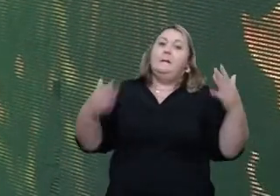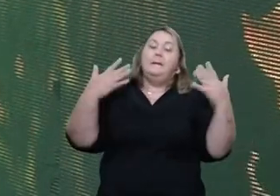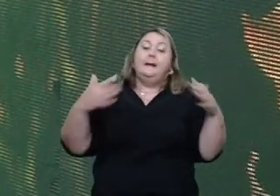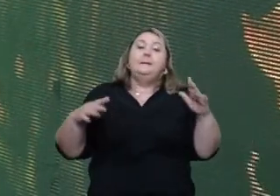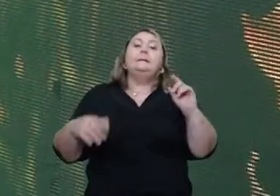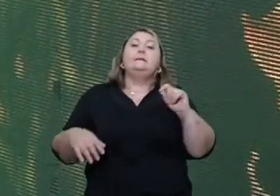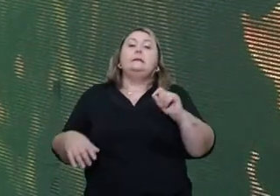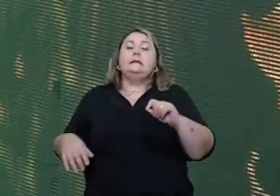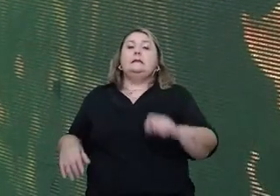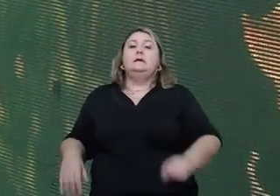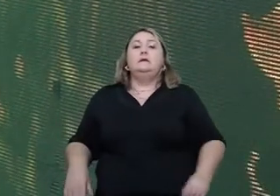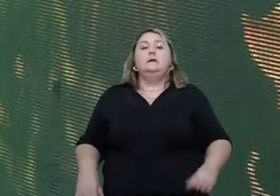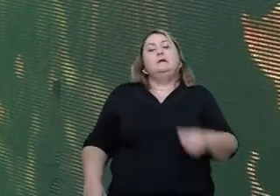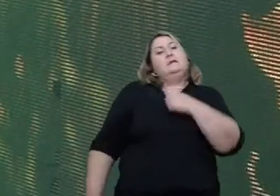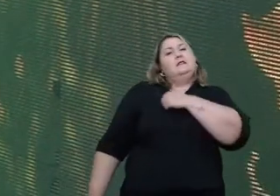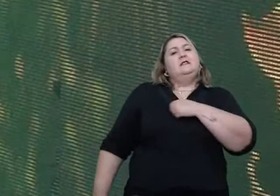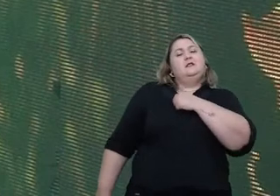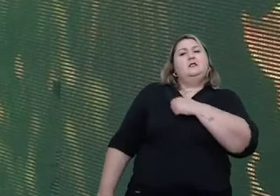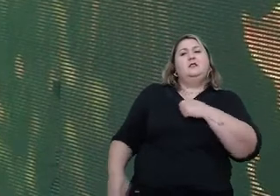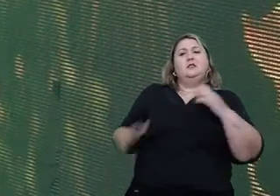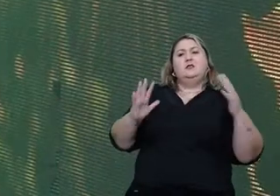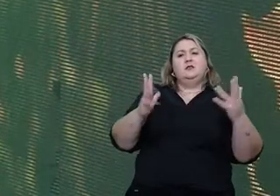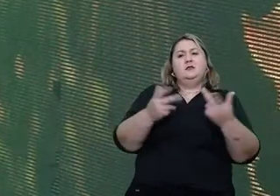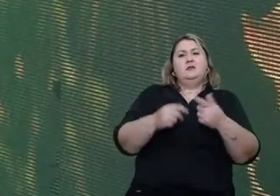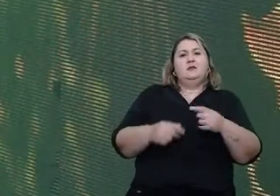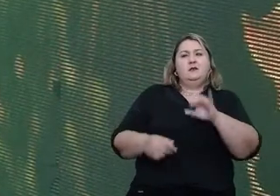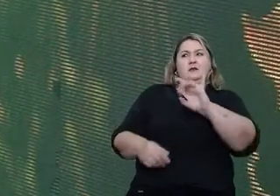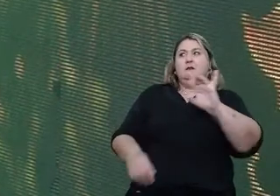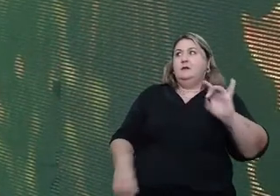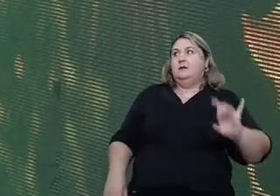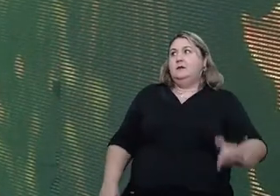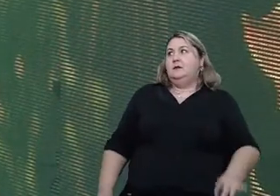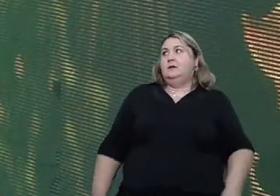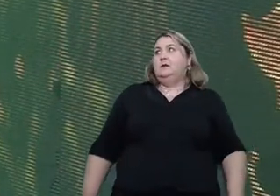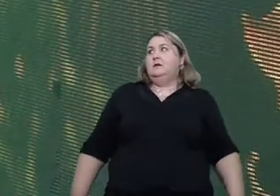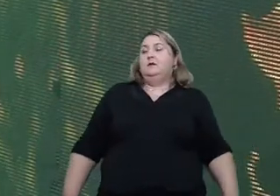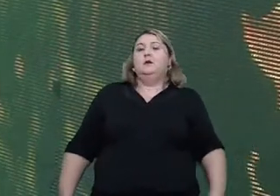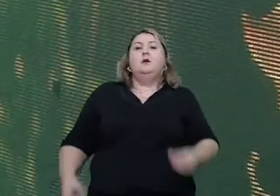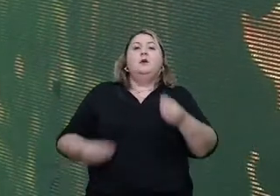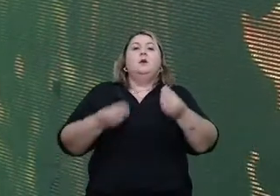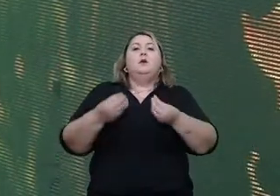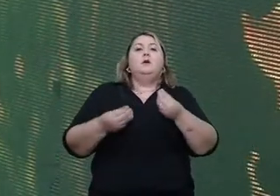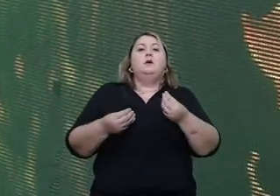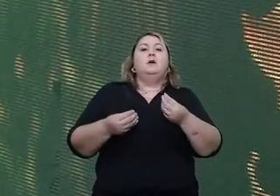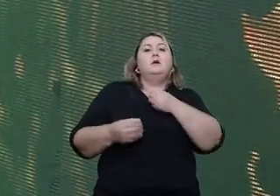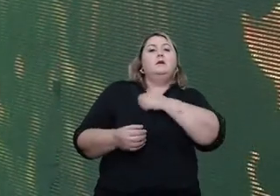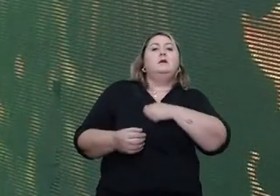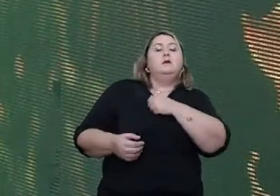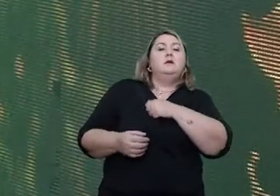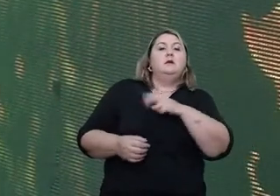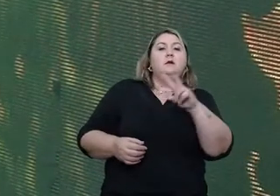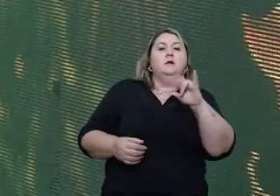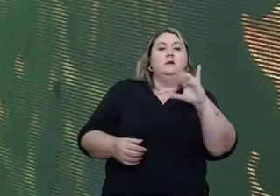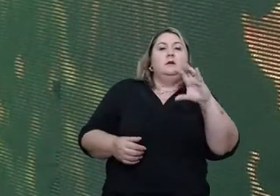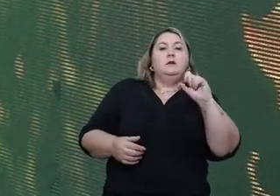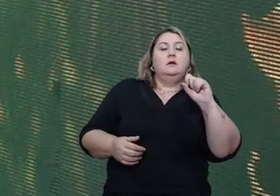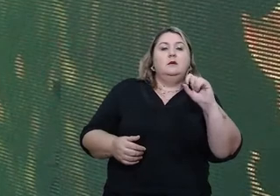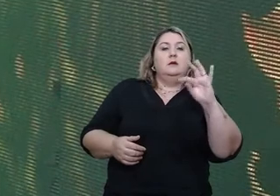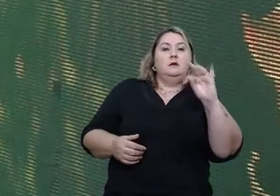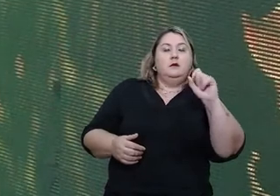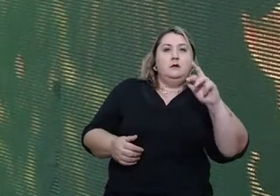A Patrícia. Oi, saudades também de todos vocês. E é isso, vamos matar saudade com sempre Vitor e